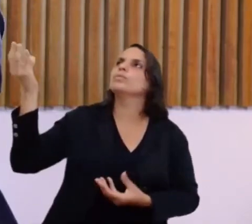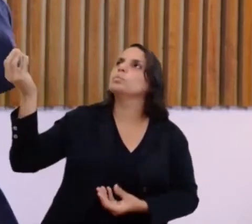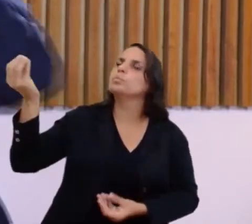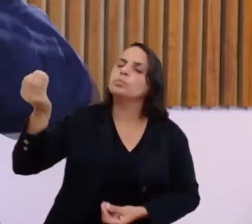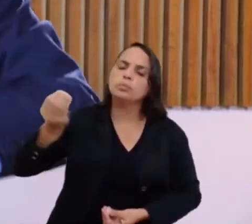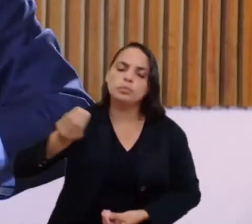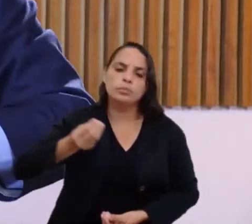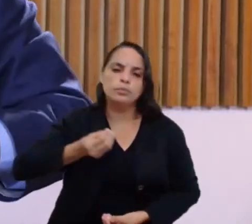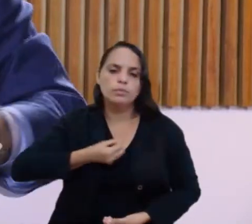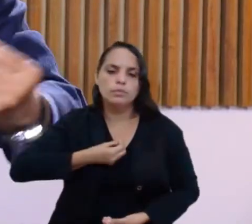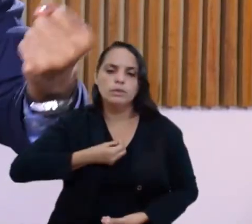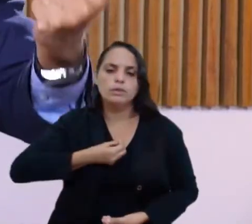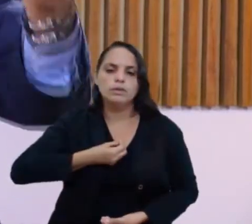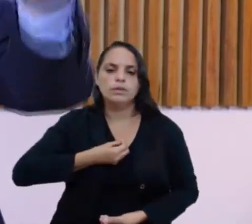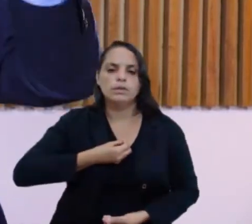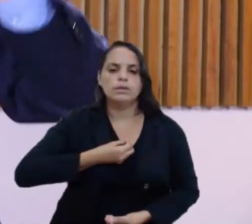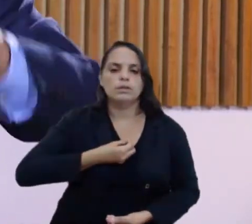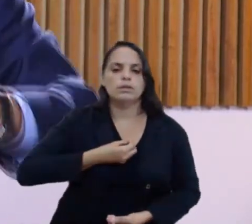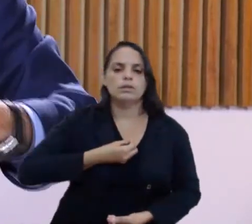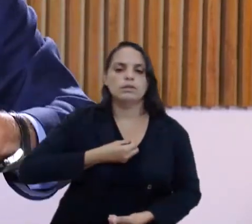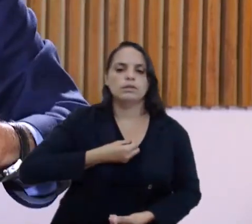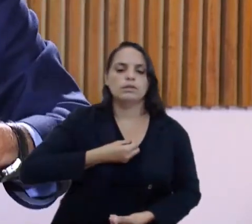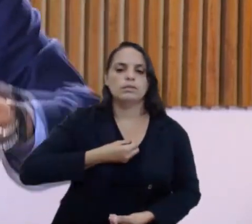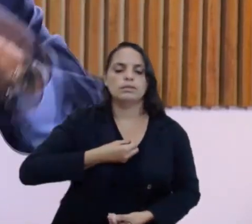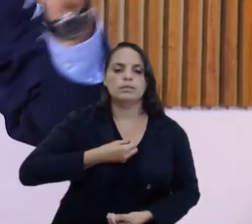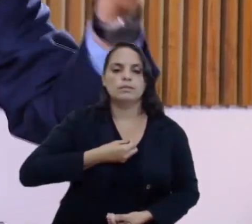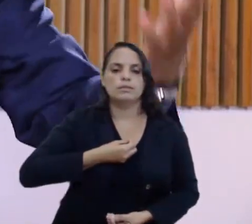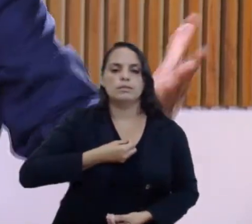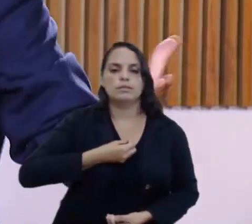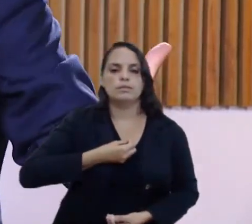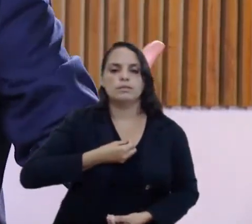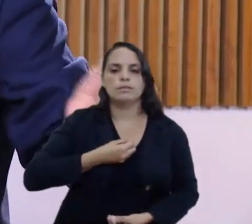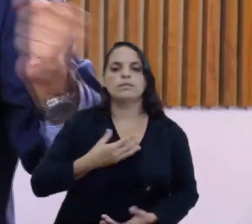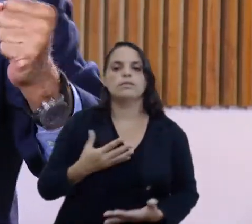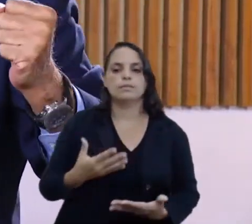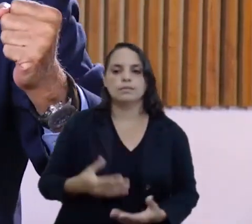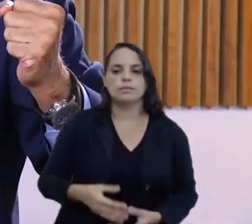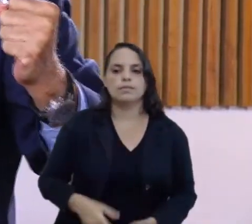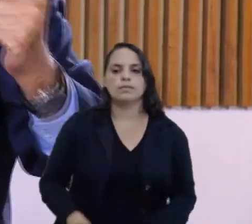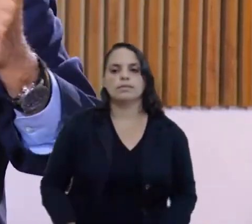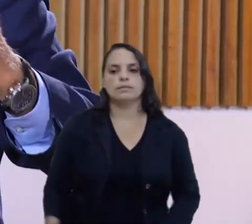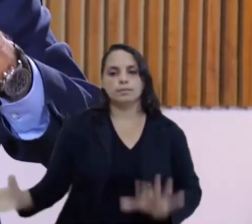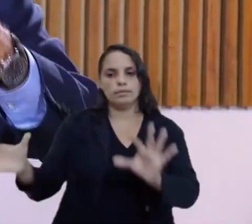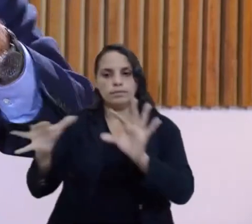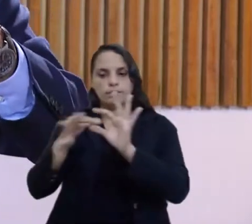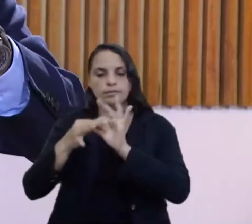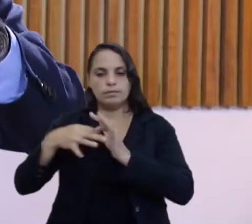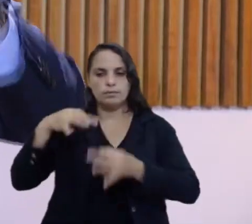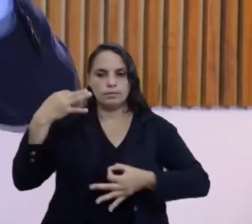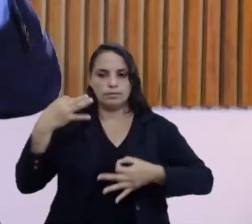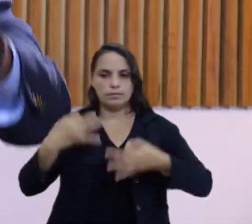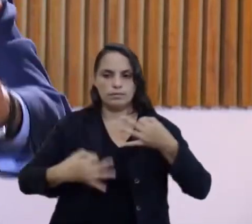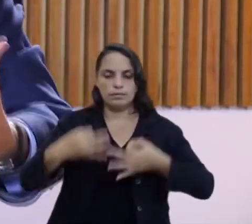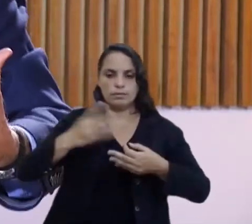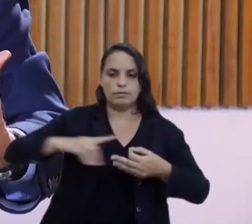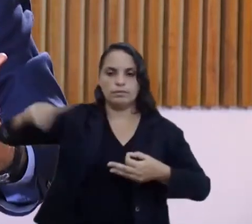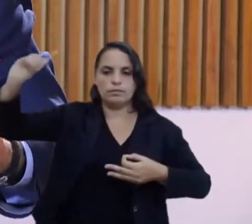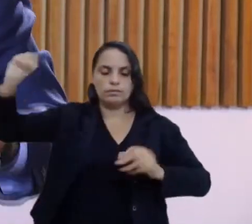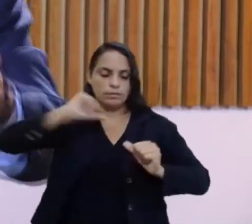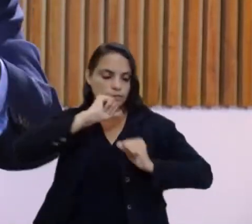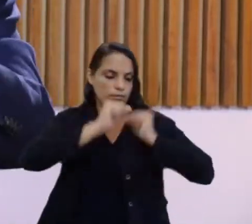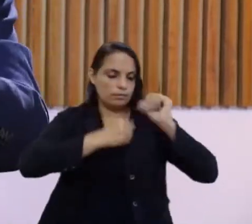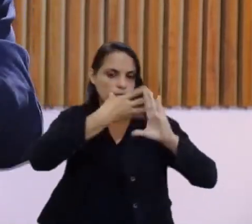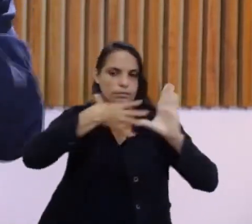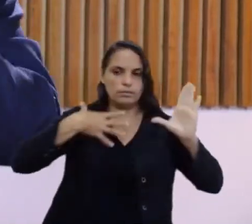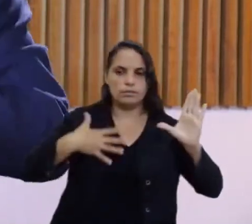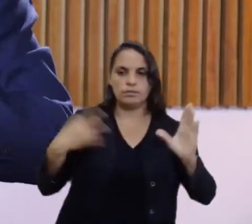me é acreditada, é colocada na minha conta, no juízo divino. Mas aqui fala da transformação de caráter, é